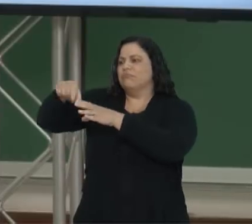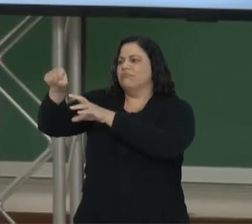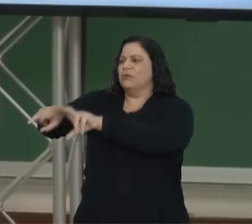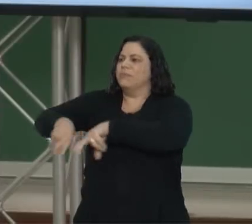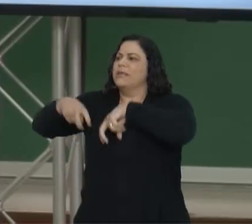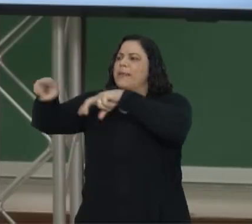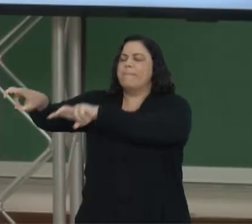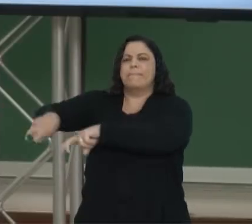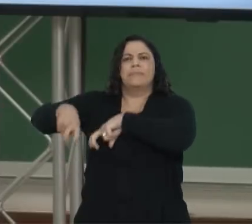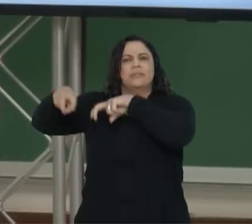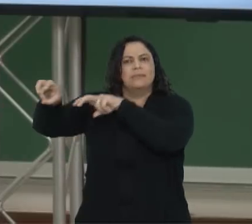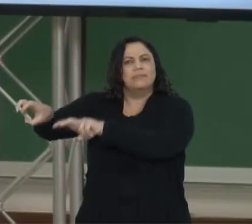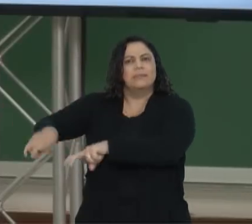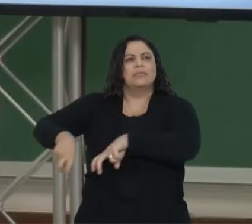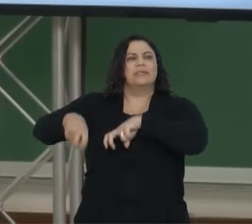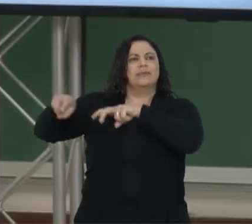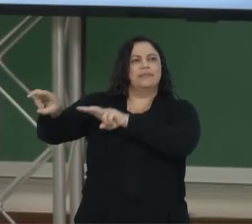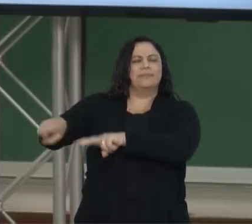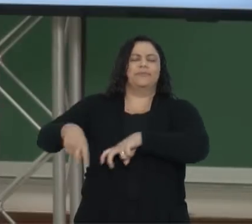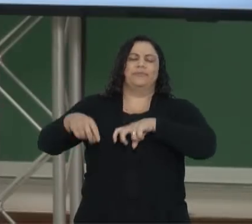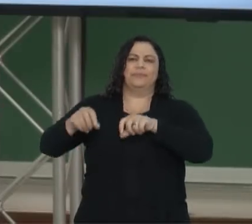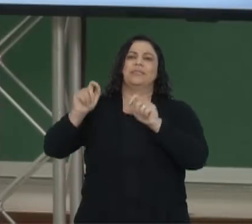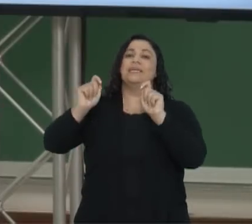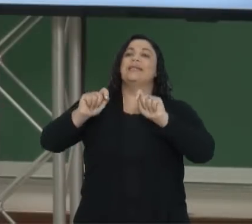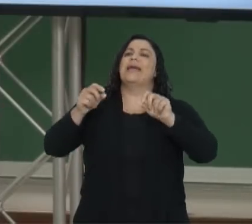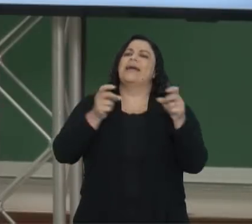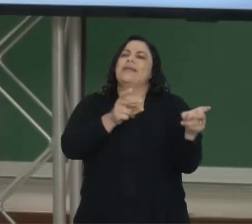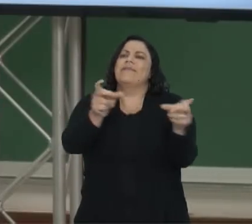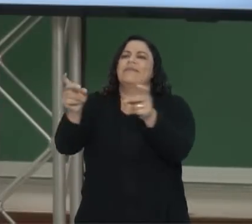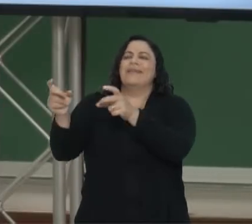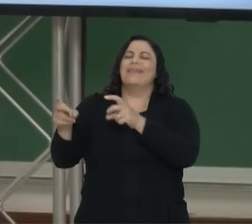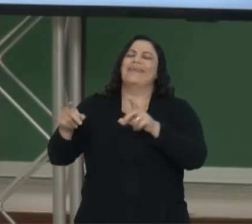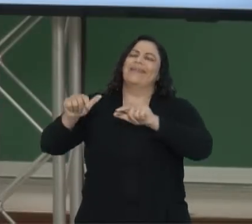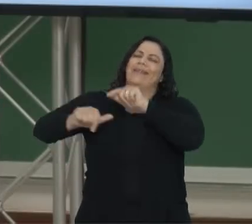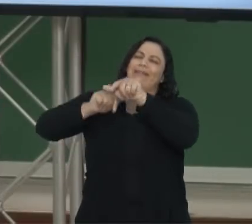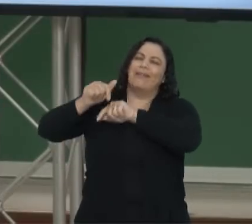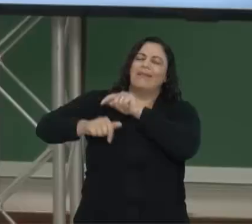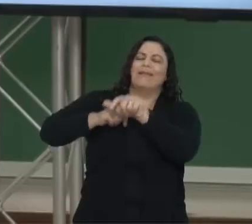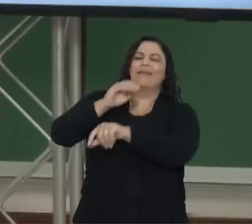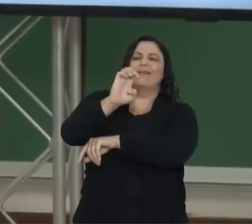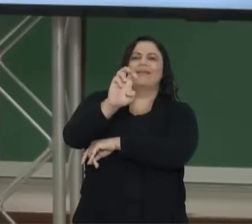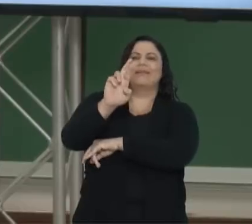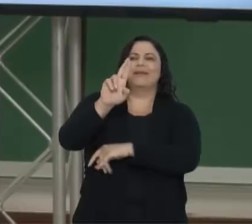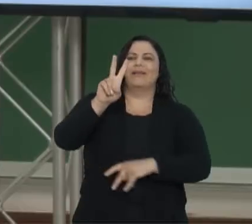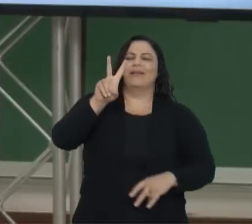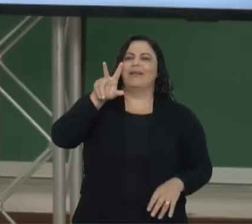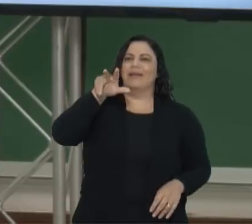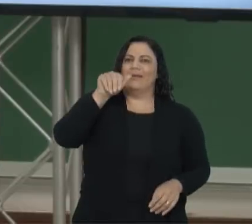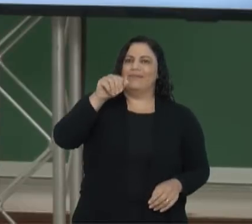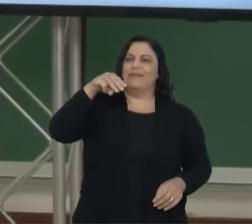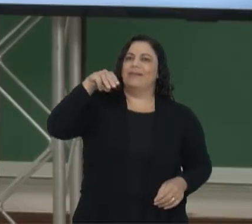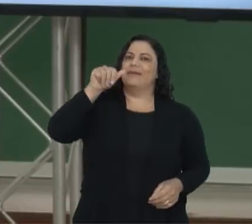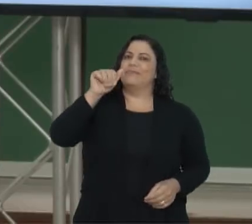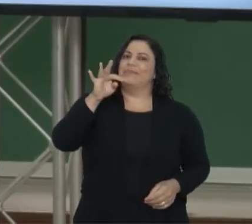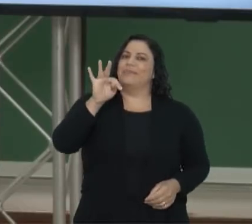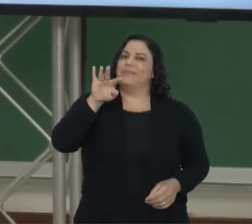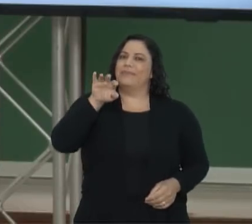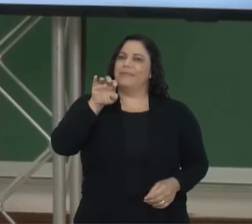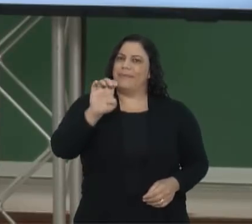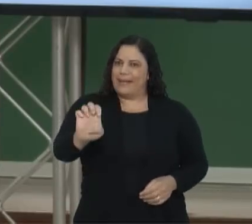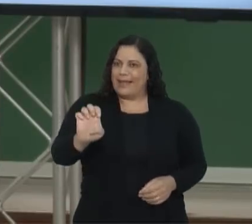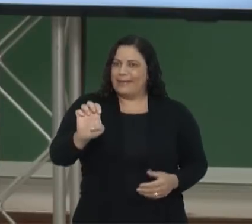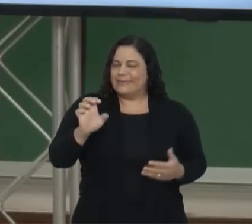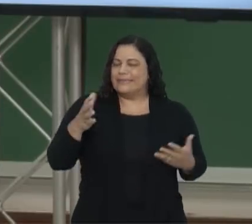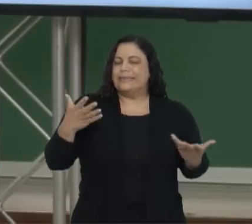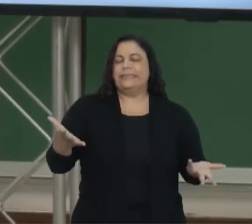no Paraná, que era a comercialização da erva mate, né? Uma das atividades principais em determinados períodos aí do nosso